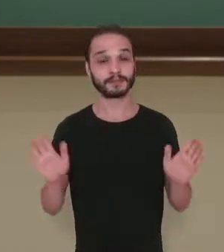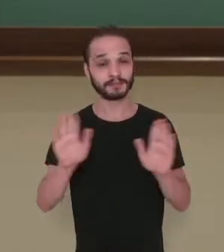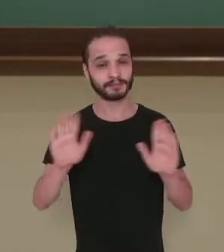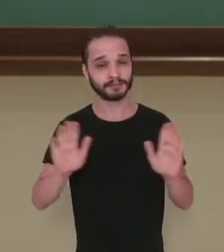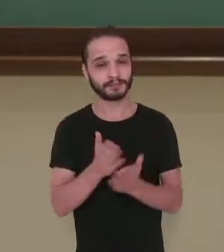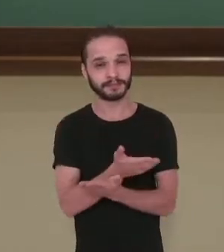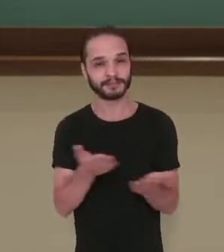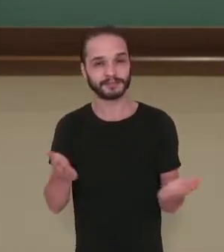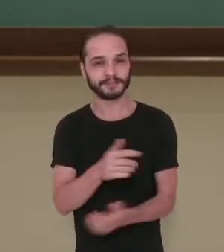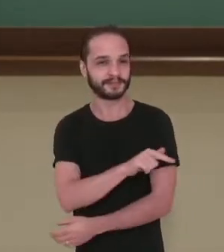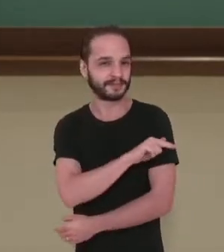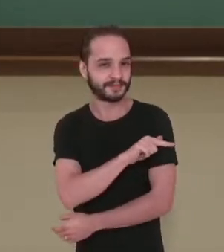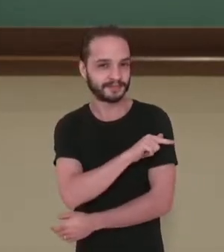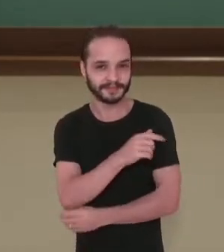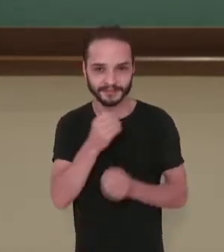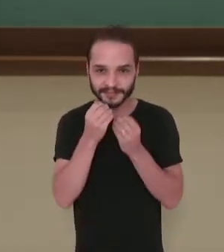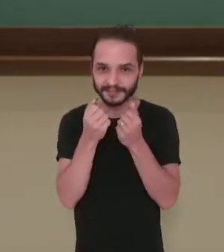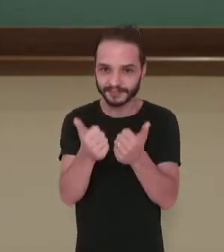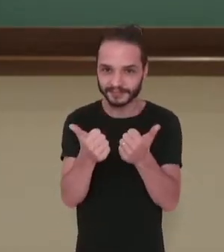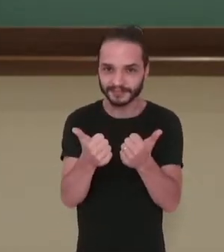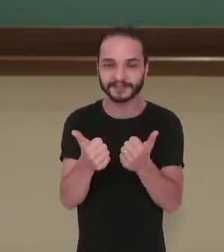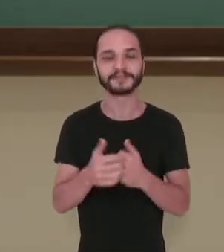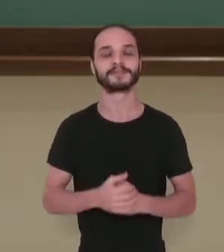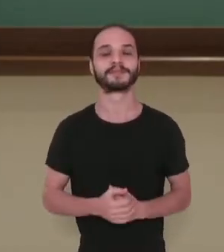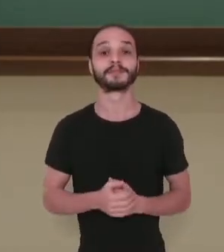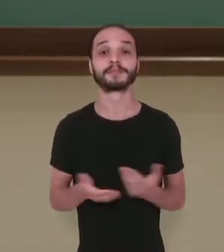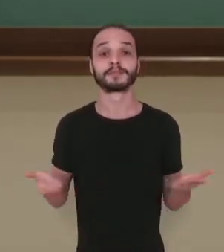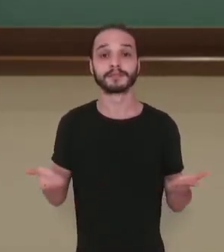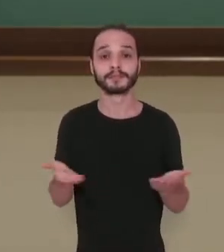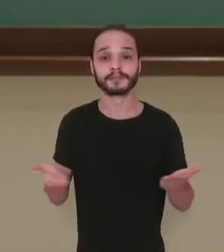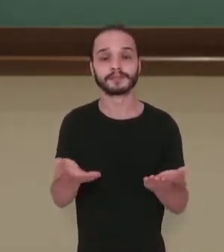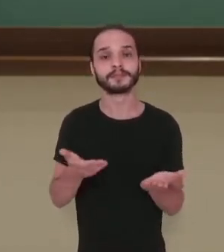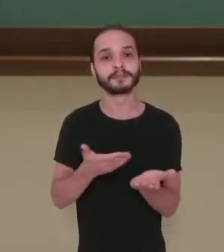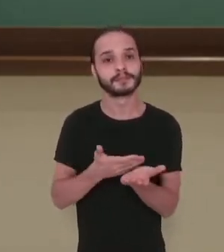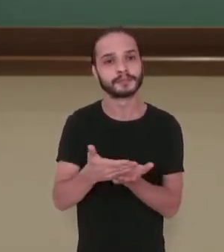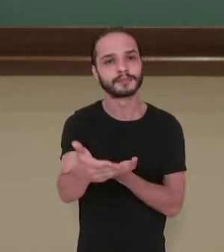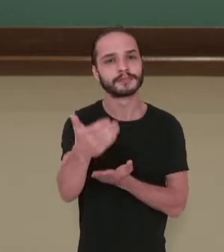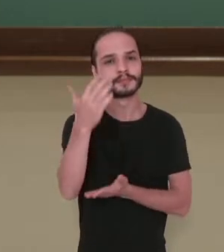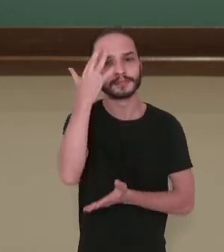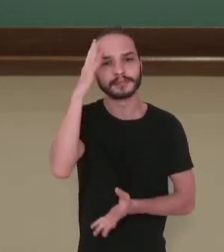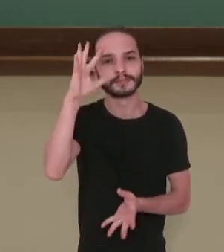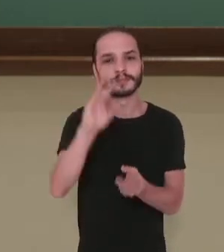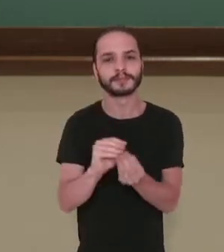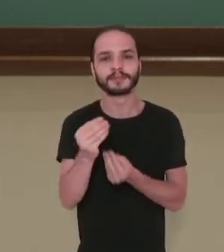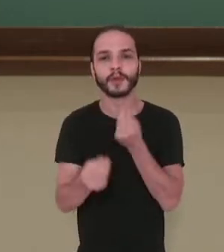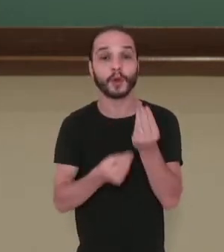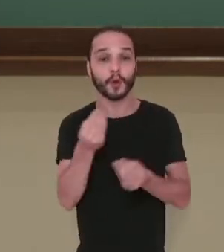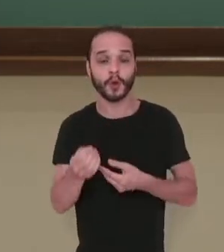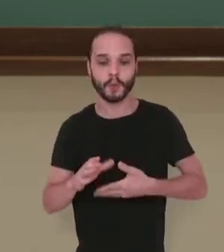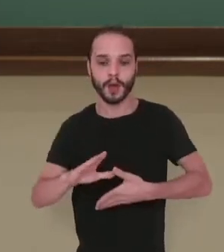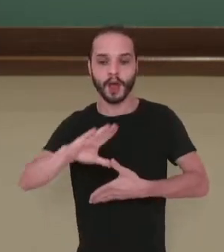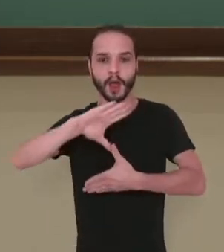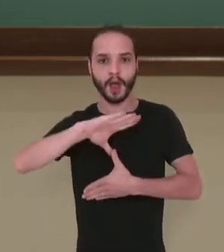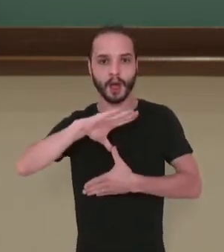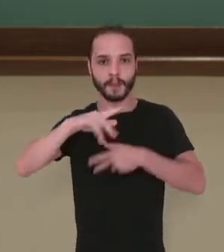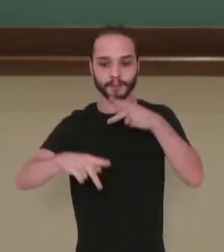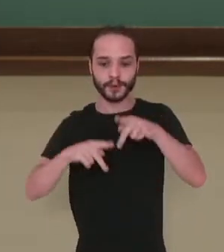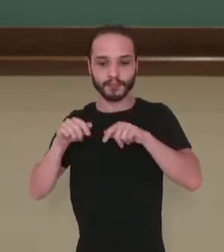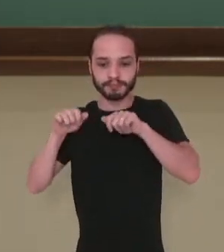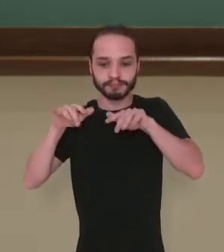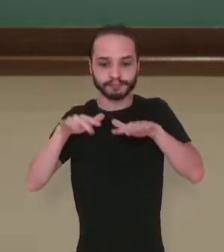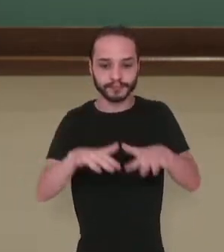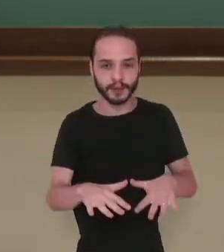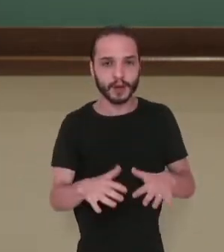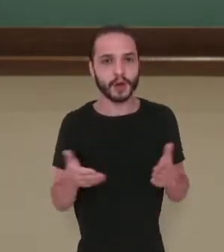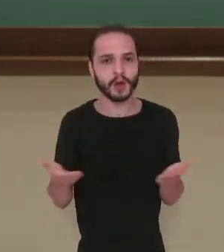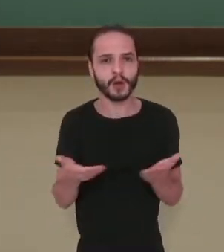Olá, sétimos anos, tudo bem? Hoje nós vamos entender como foi o povoamento da América, a nossa aula de nivelamento, para